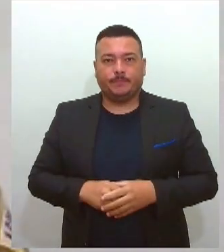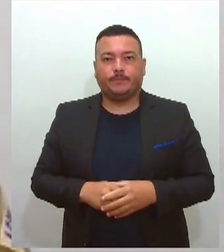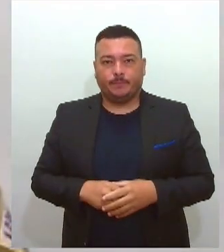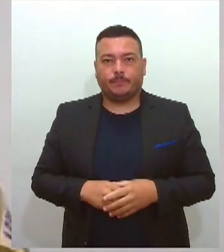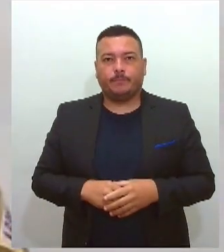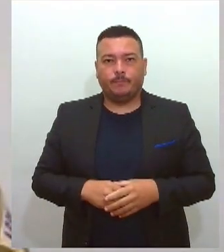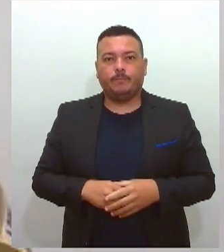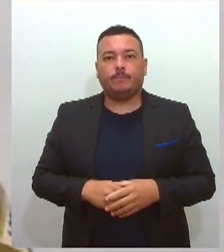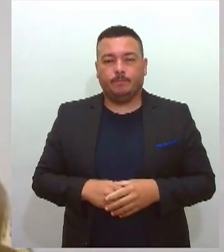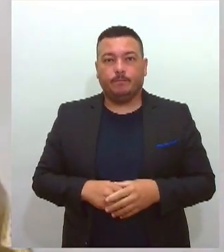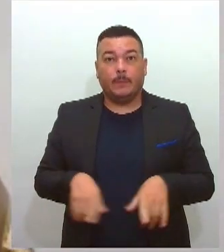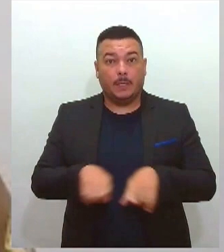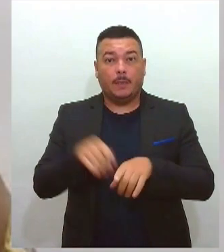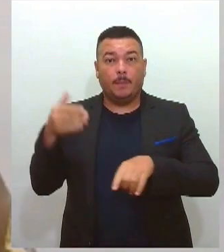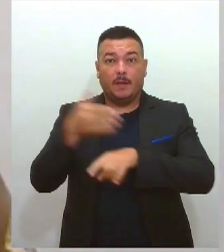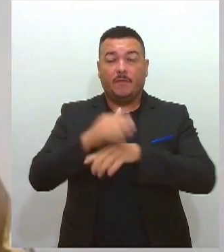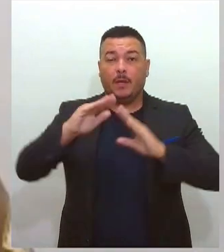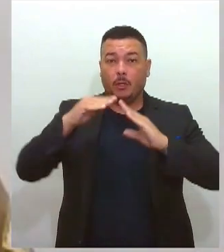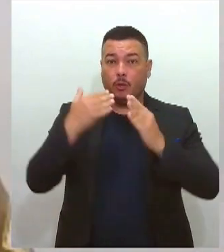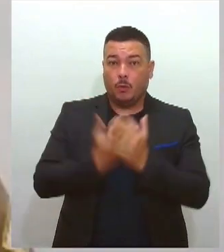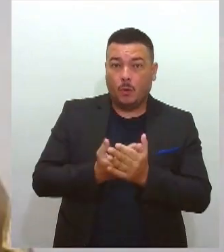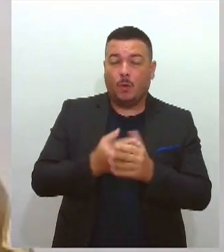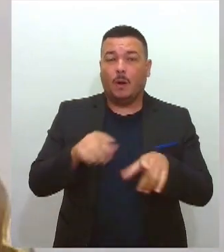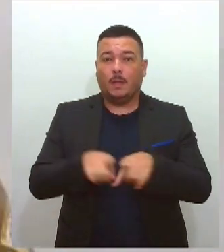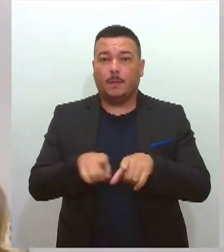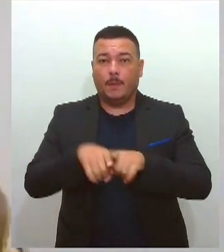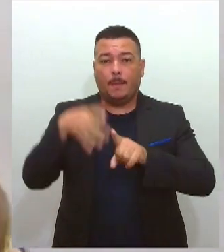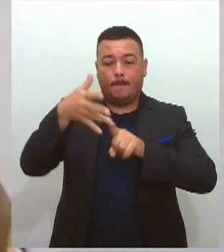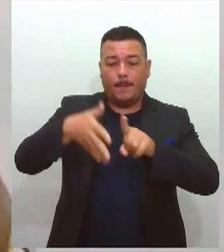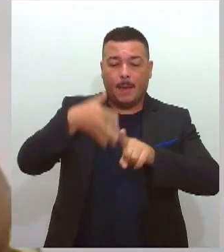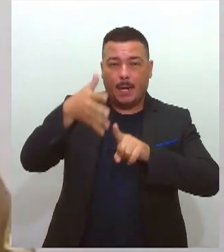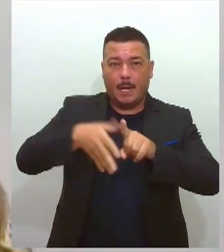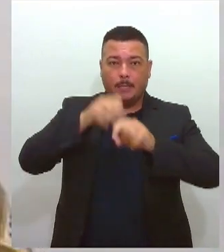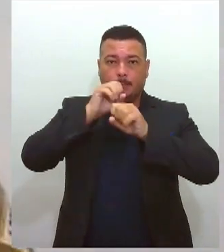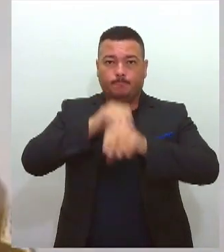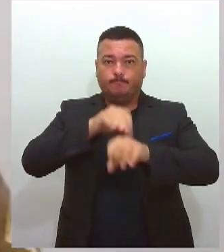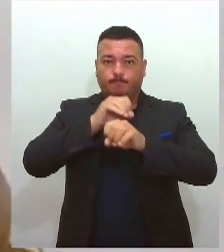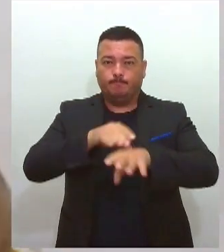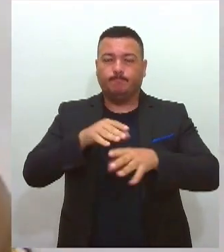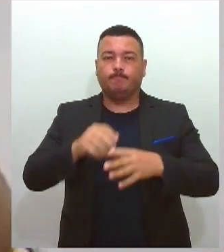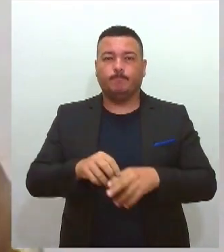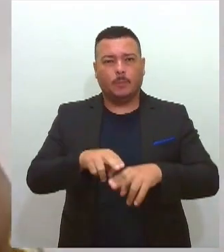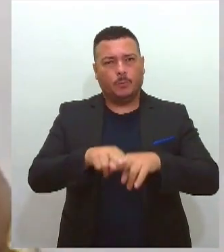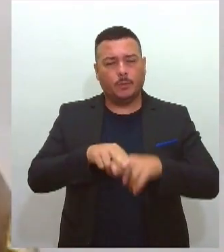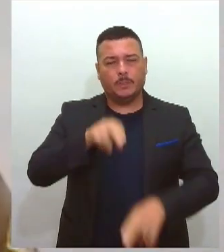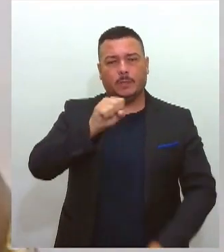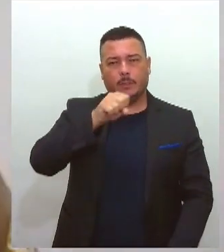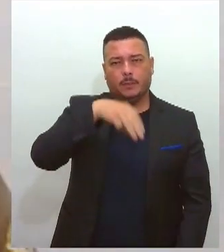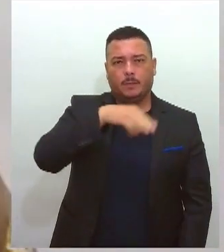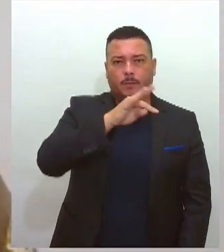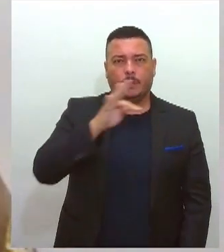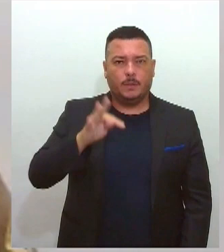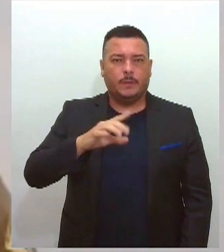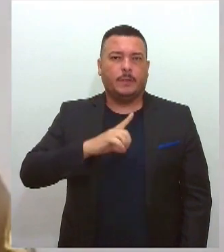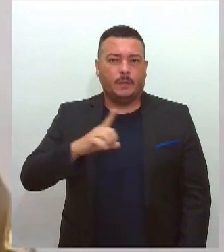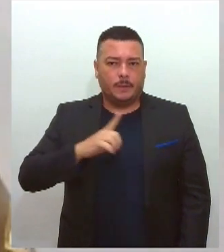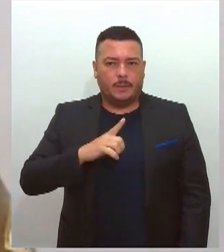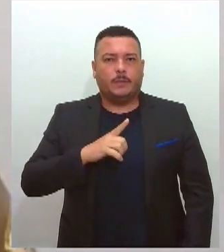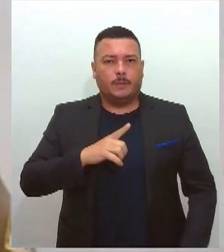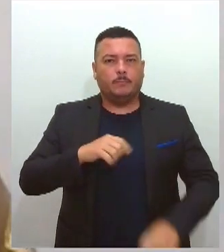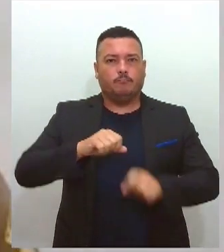palestras educativas. Então a SMTT de Aracaju, ela tem tido assim, um leque muito grande de